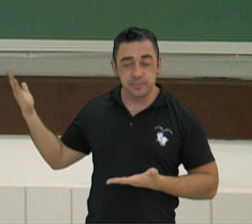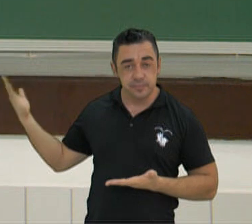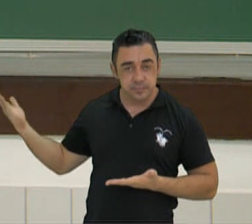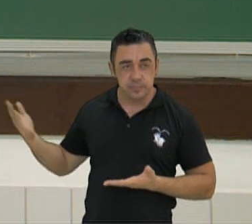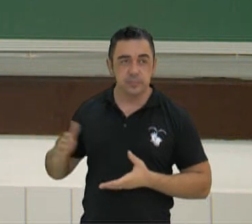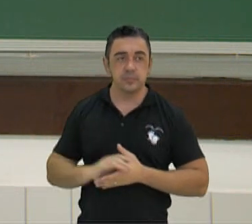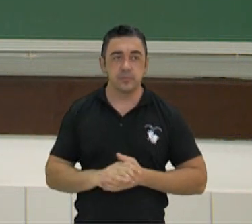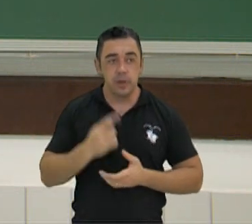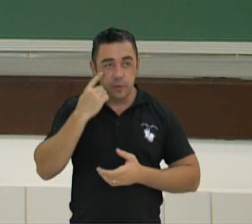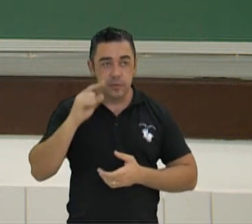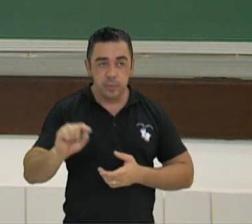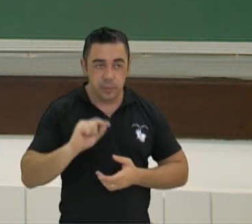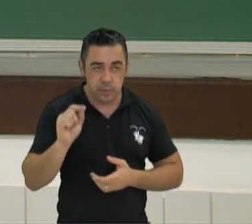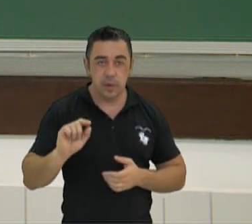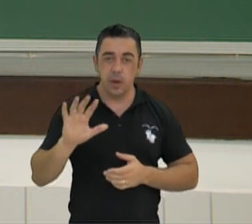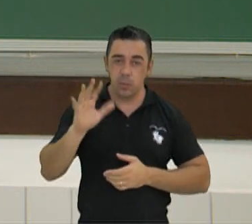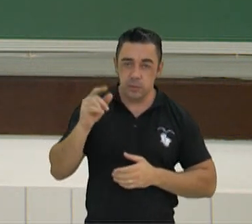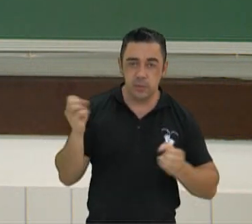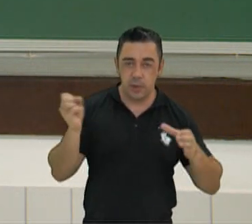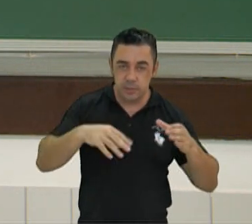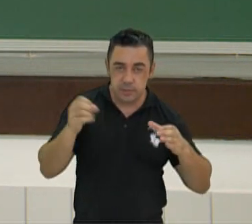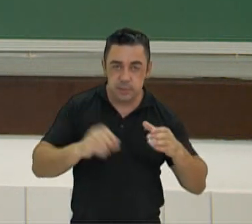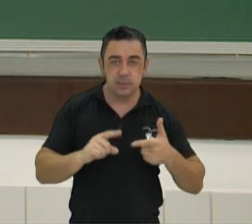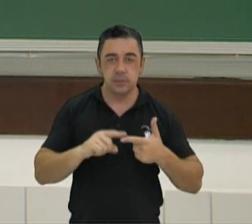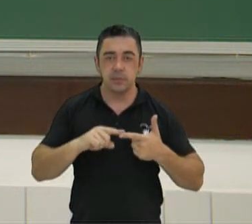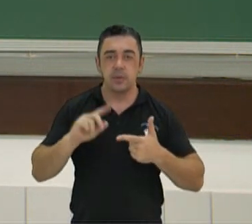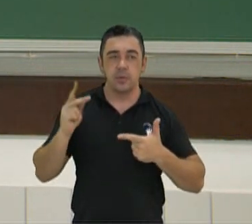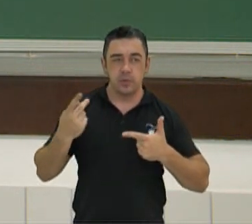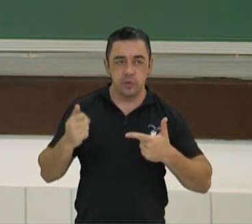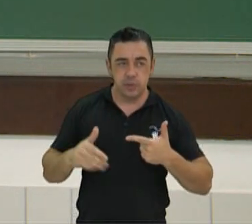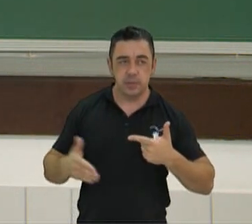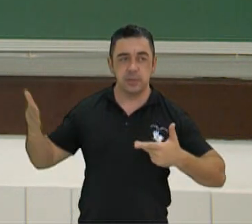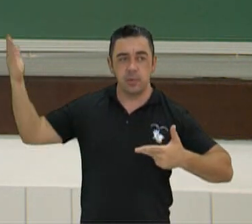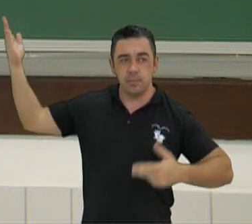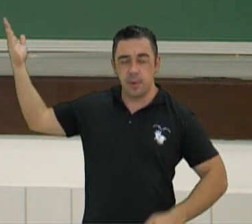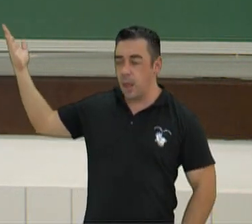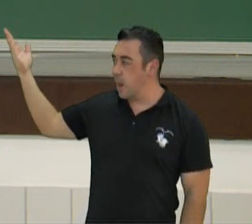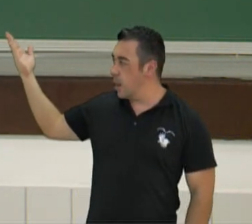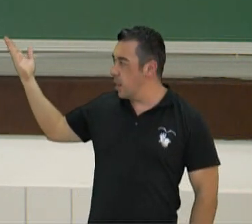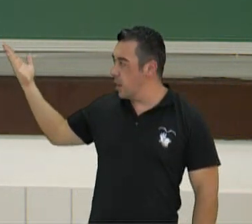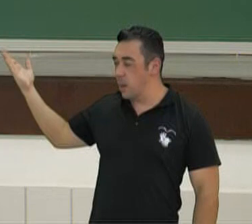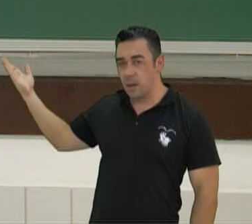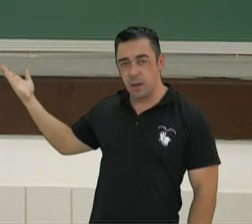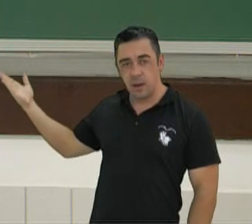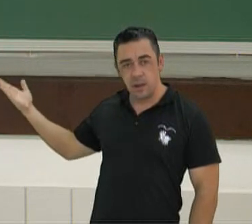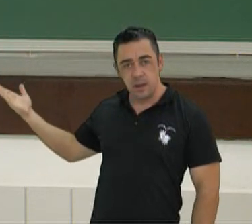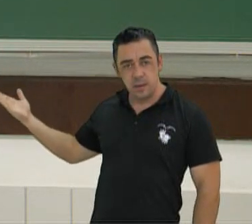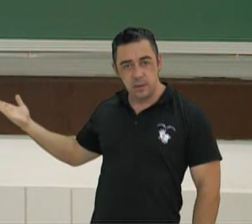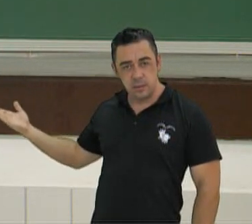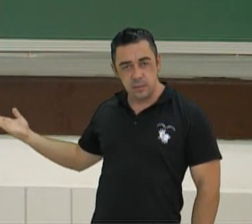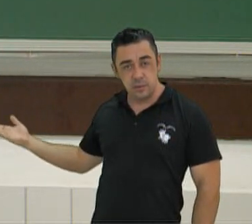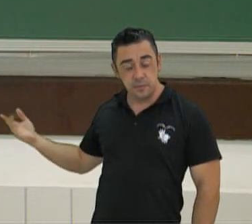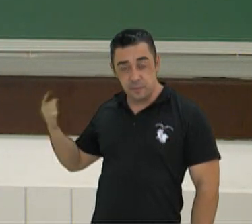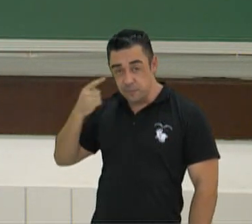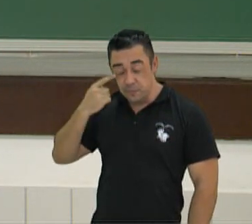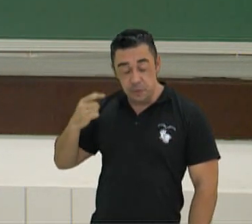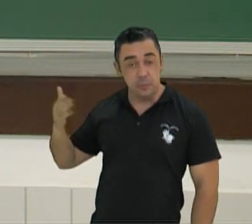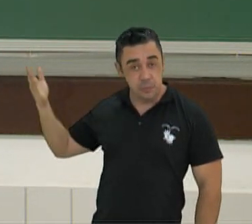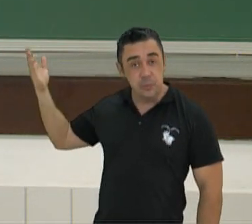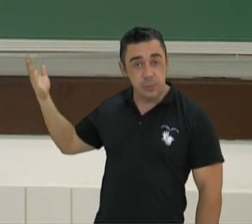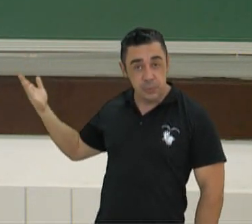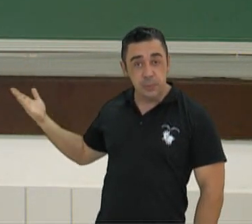hoje. Hoje nós vimos reações de adição, hidrogenação, halogenação, haletos de